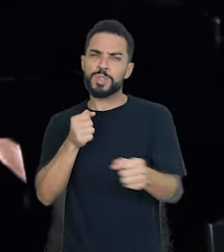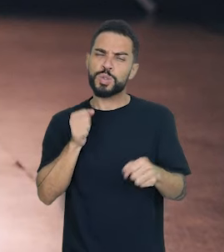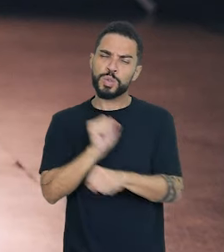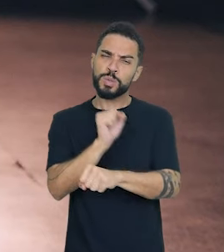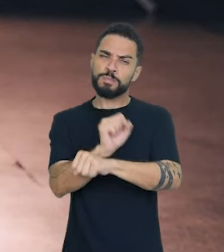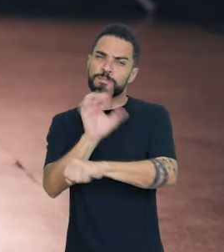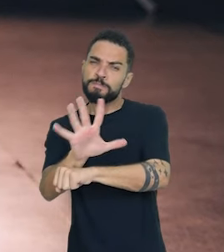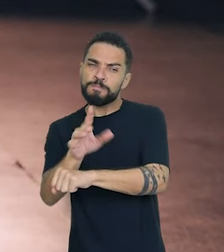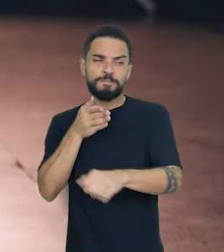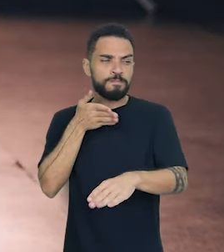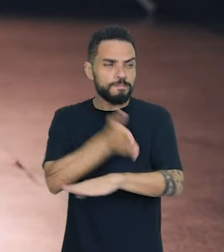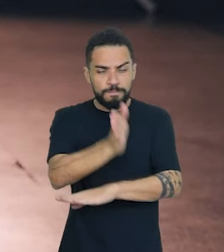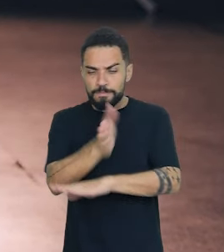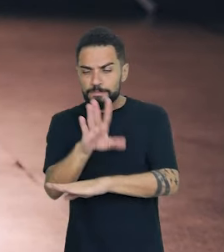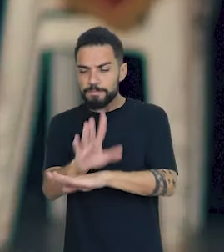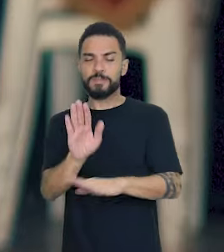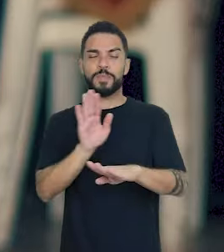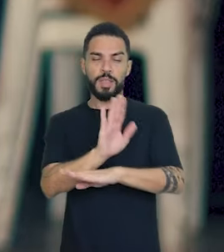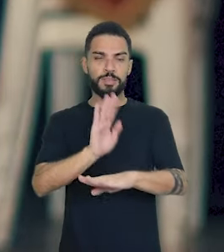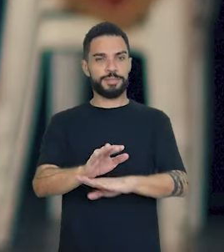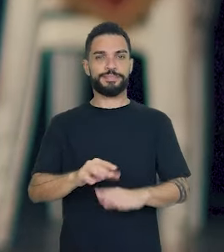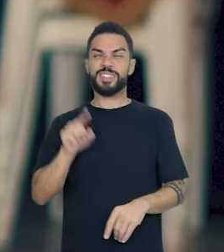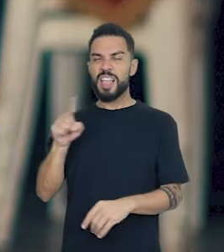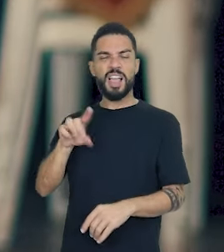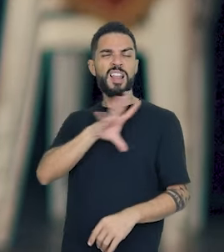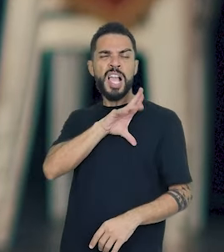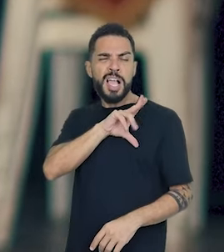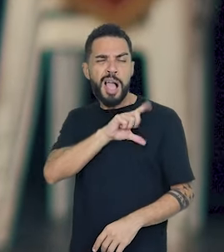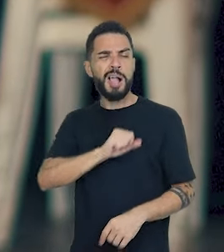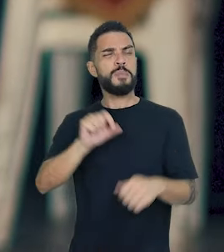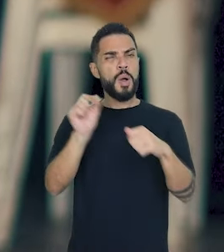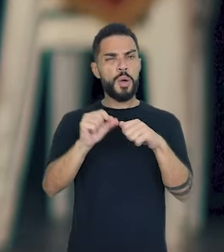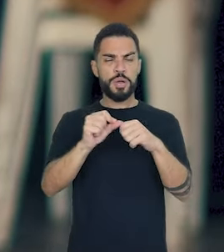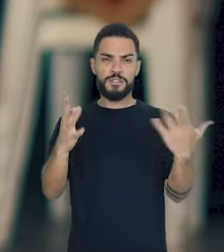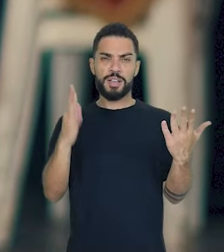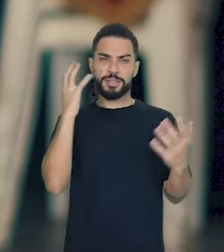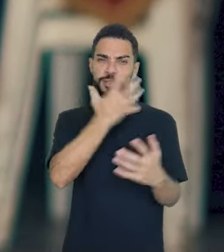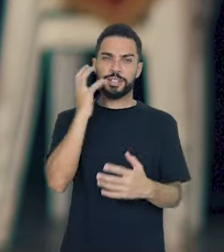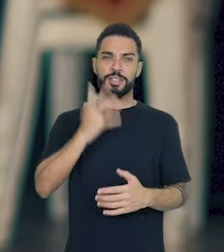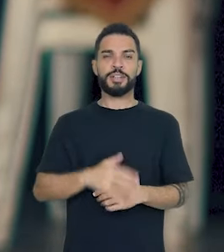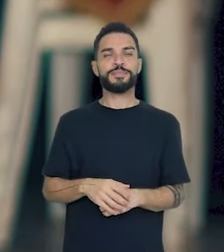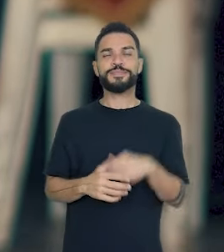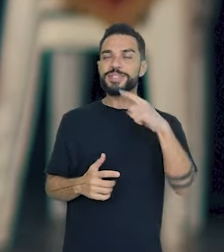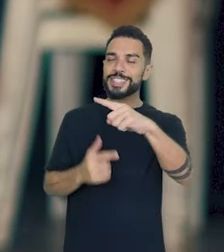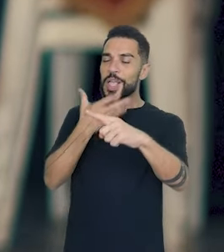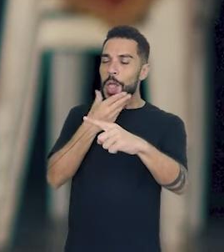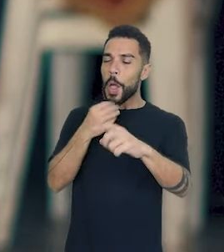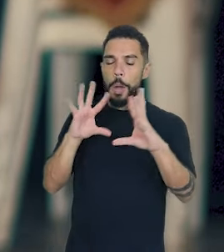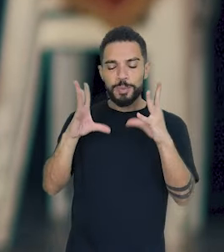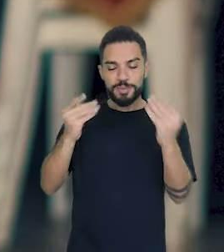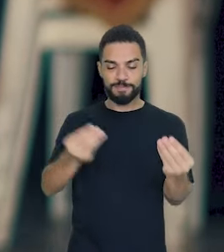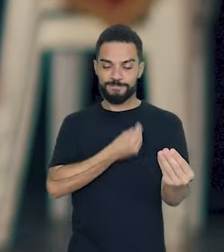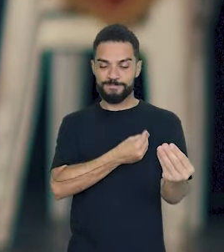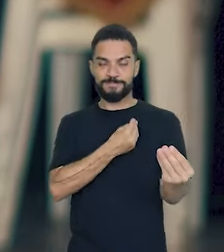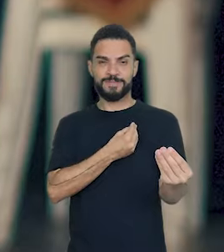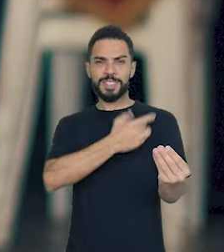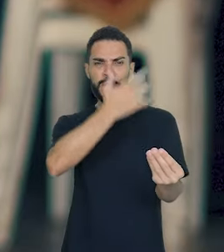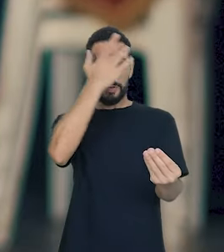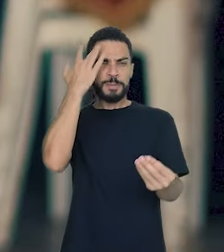apaixonado, ele gosta do que ele faz. Ah, para mim o Valdemar foi tudo na vida, viu? Ele é uma das pessoas